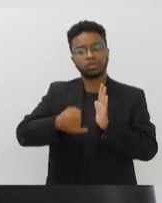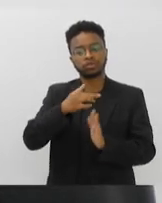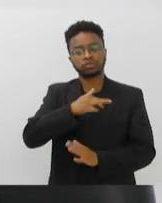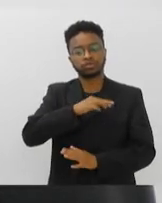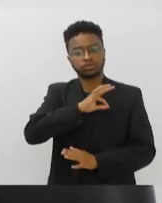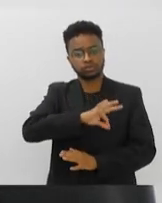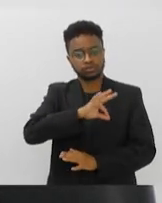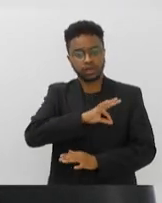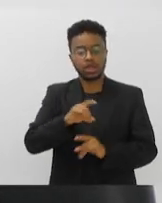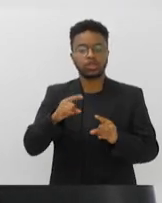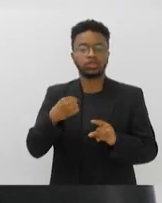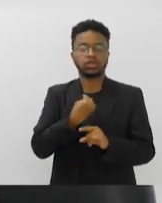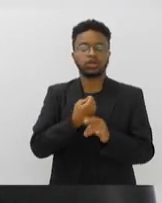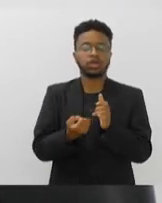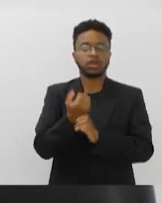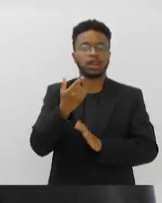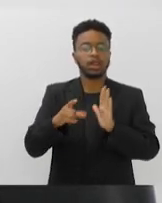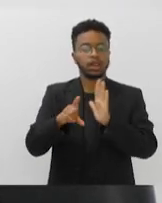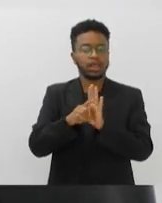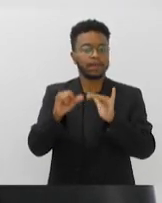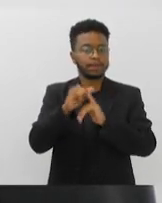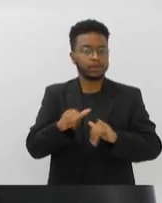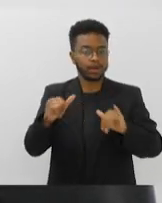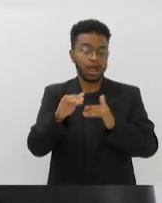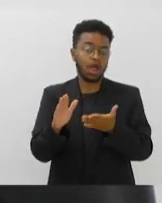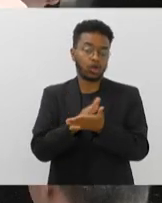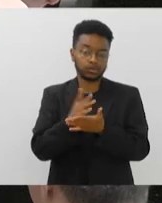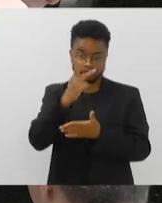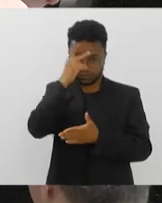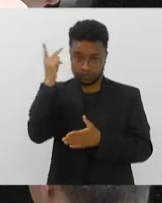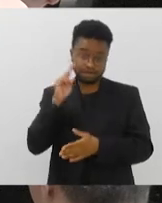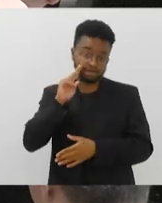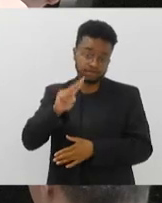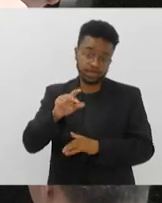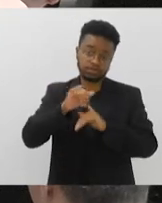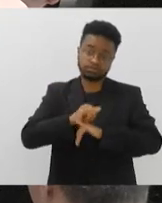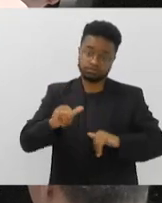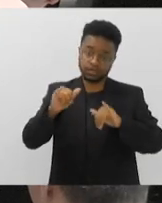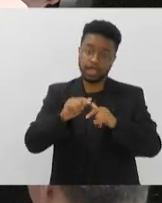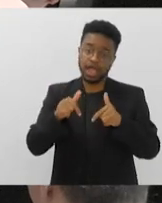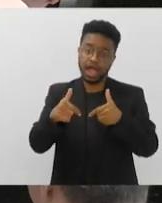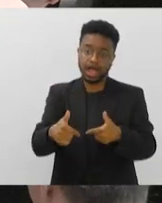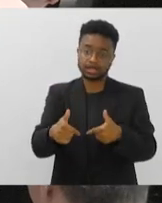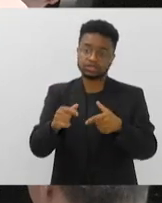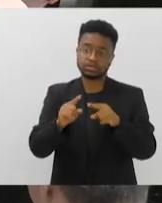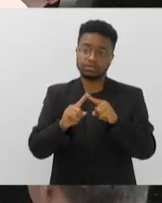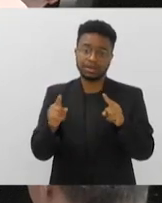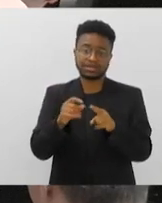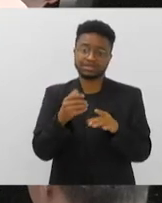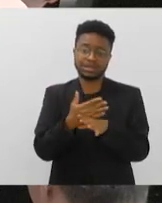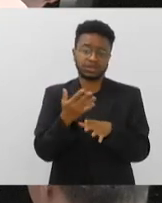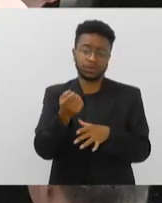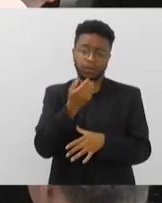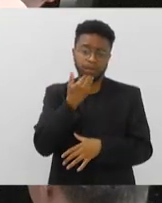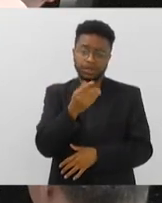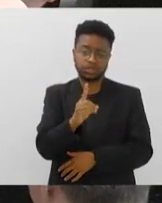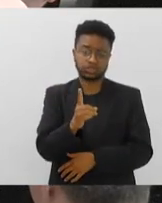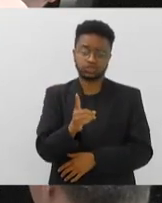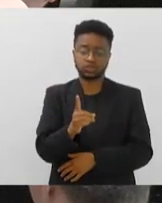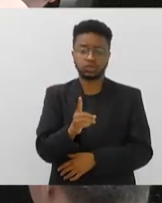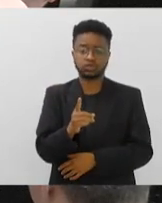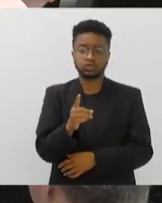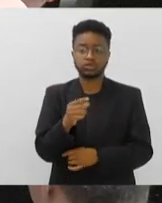propagando algumas pessoas acabam vendo acessando e vão lá e faz sem nem o município pedir a eles só